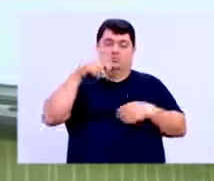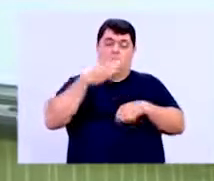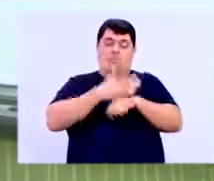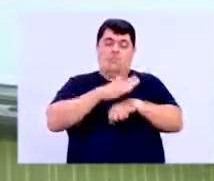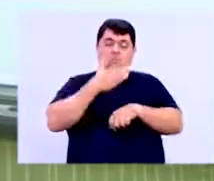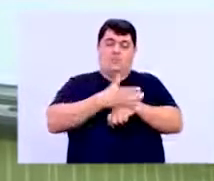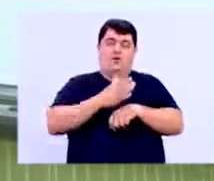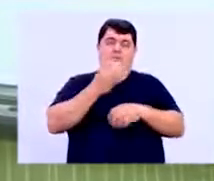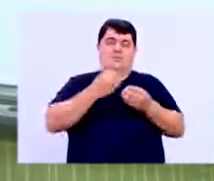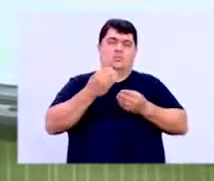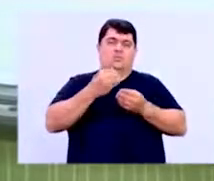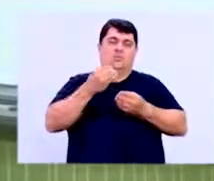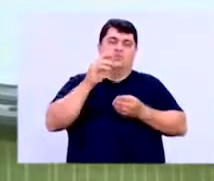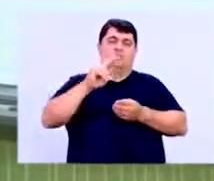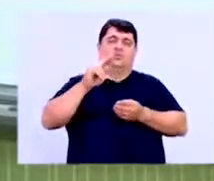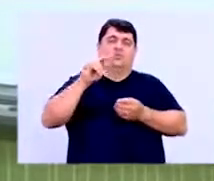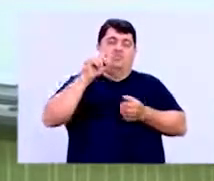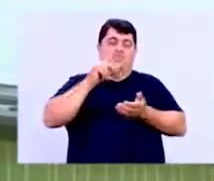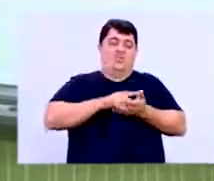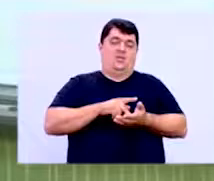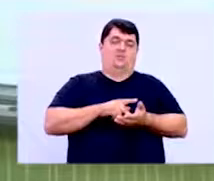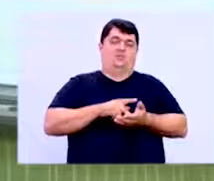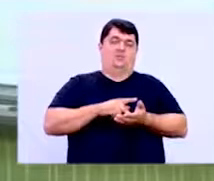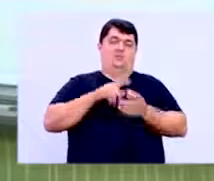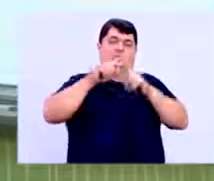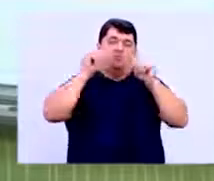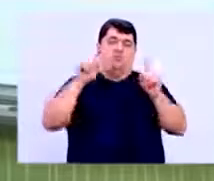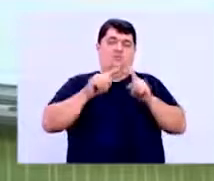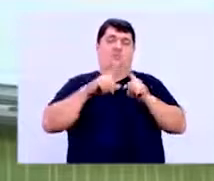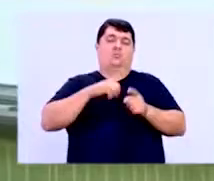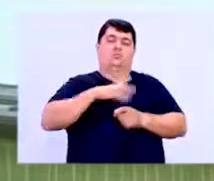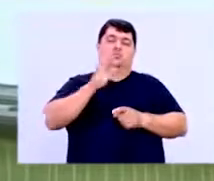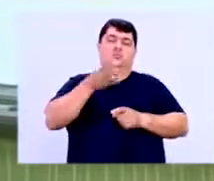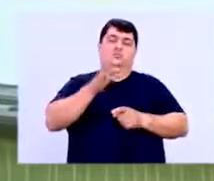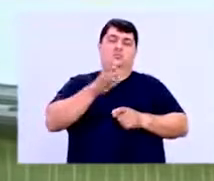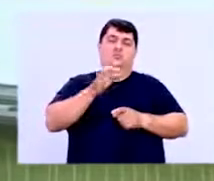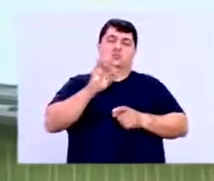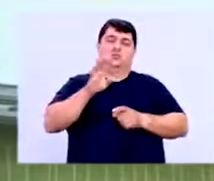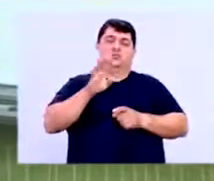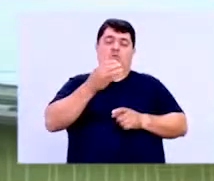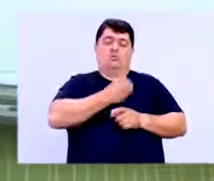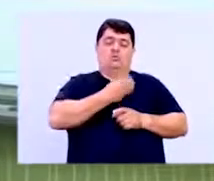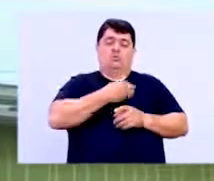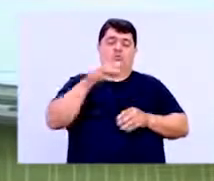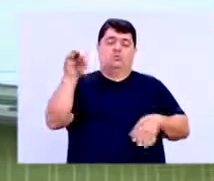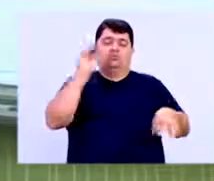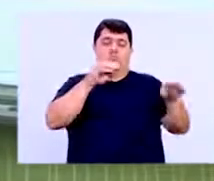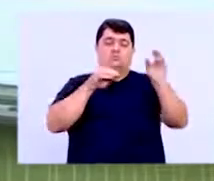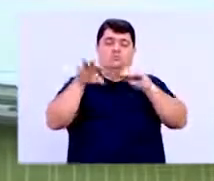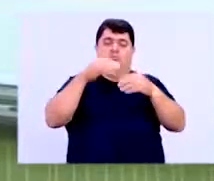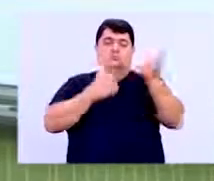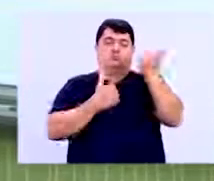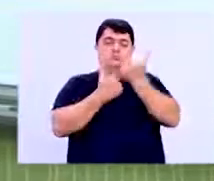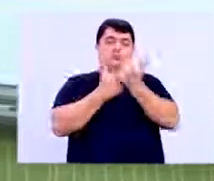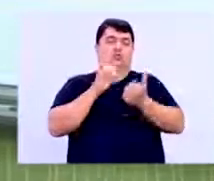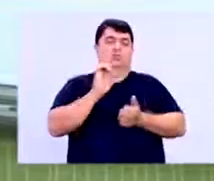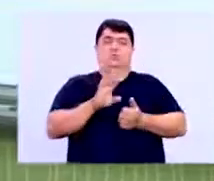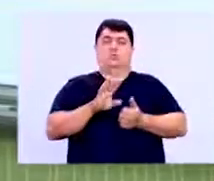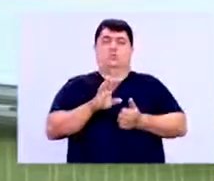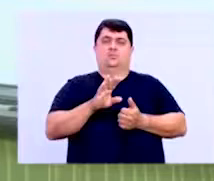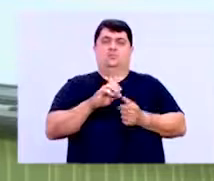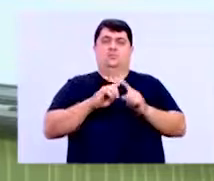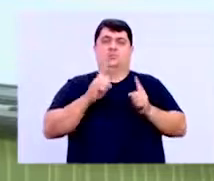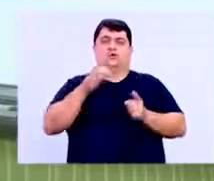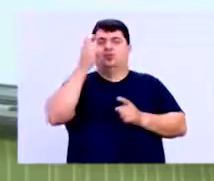prática. Como funciona isso na prática? As fórmulas você tem. Você vai só jogar os números e pronto, certo? Qual é a parte